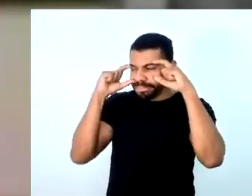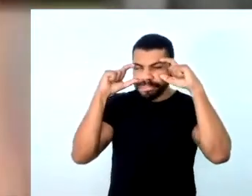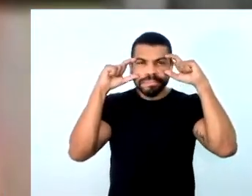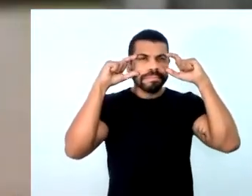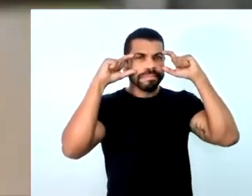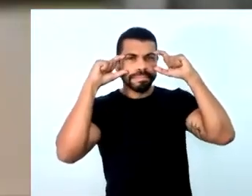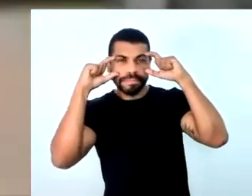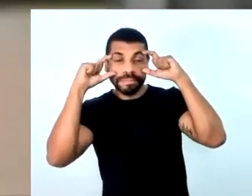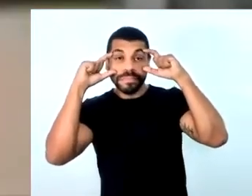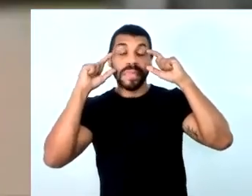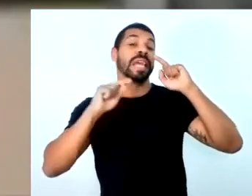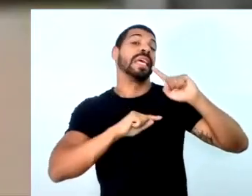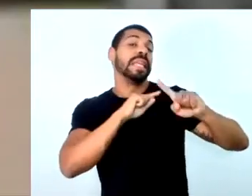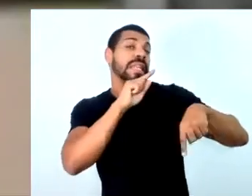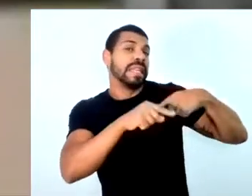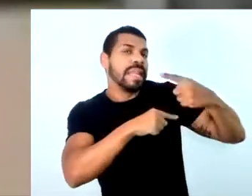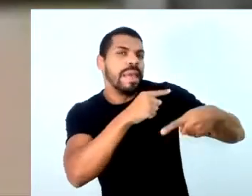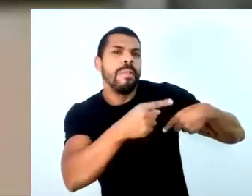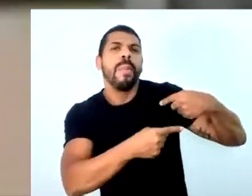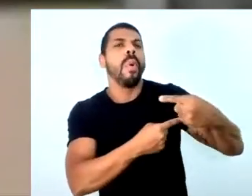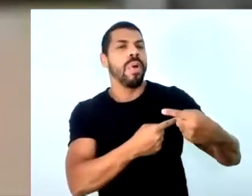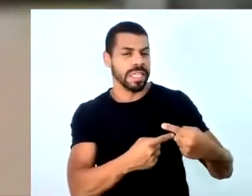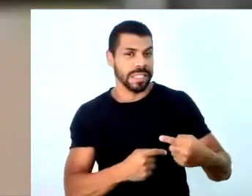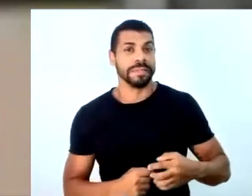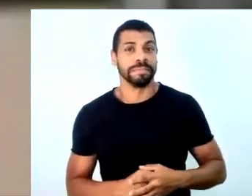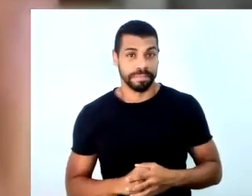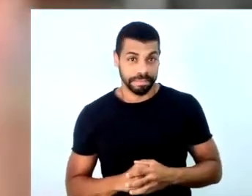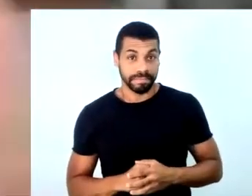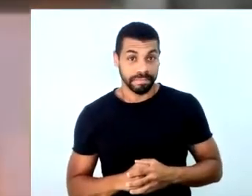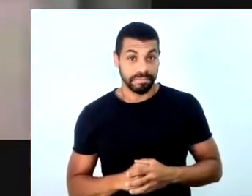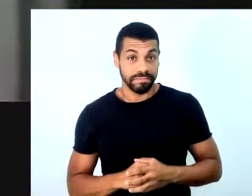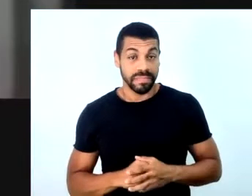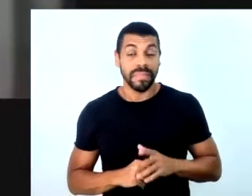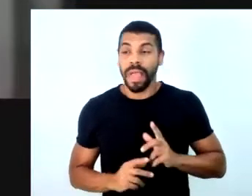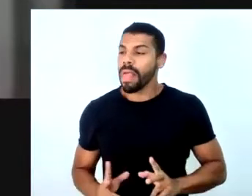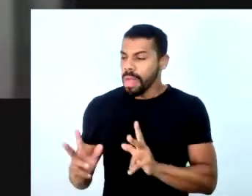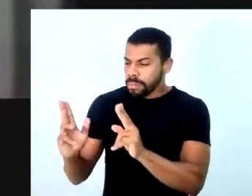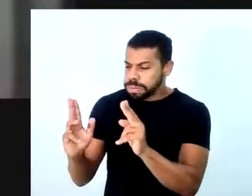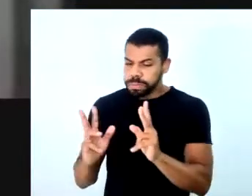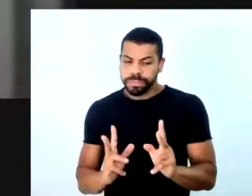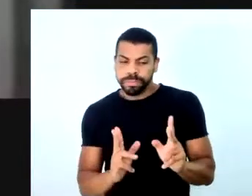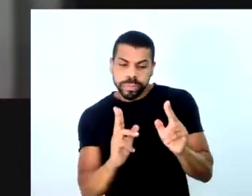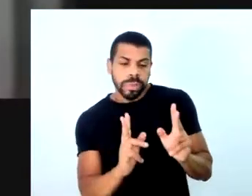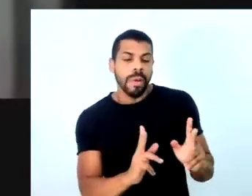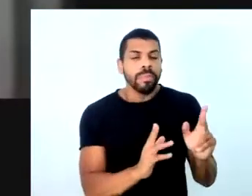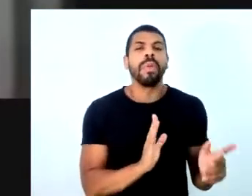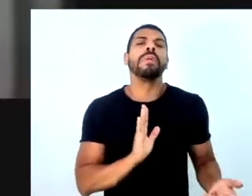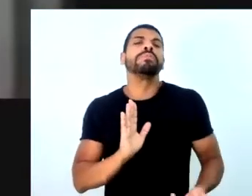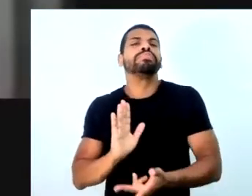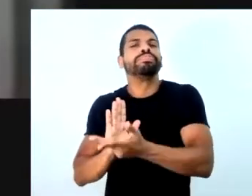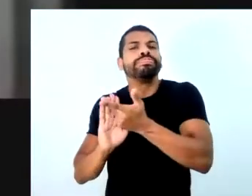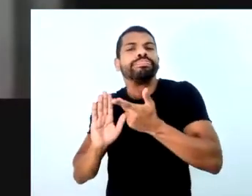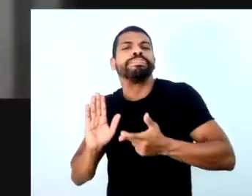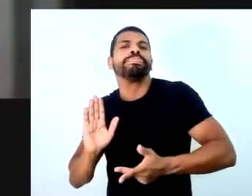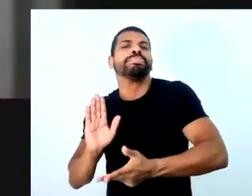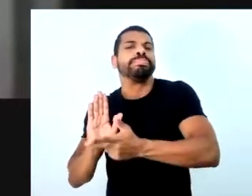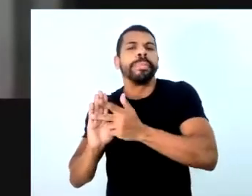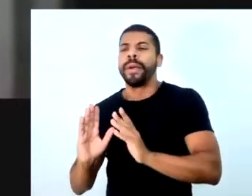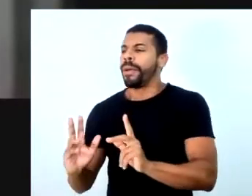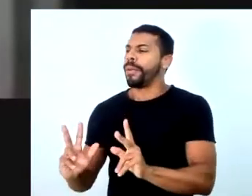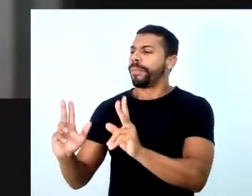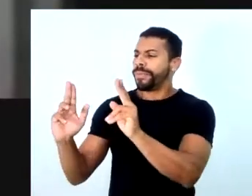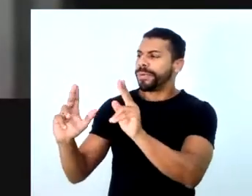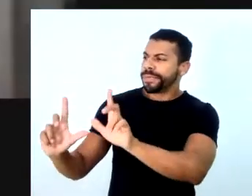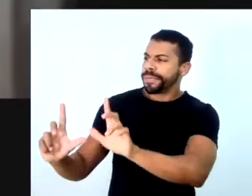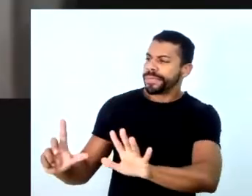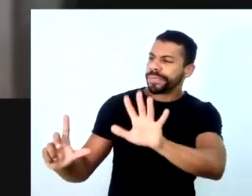gente trabalhava com óculos 3D. Depois que isso foi feito, voltou-se para a decupagem, para desenhar como